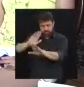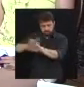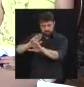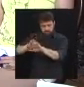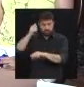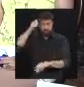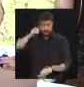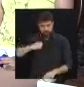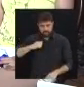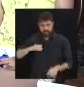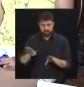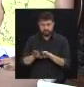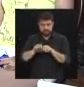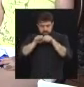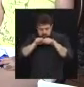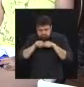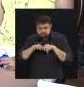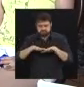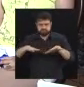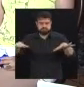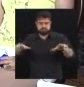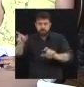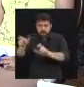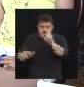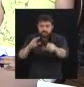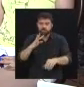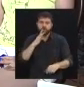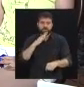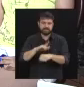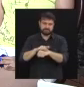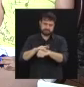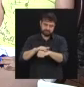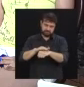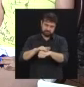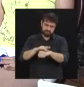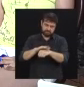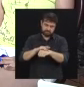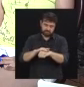né, que é disseminar a informação sobre a síndrome, né,